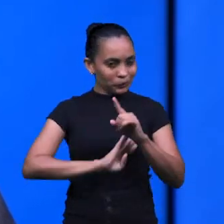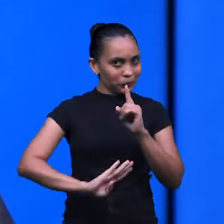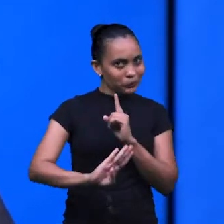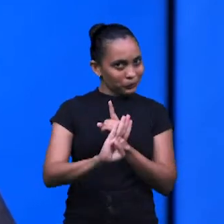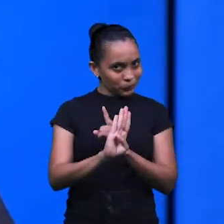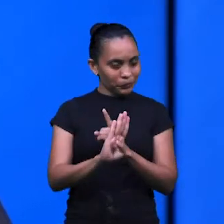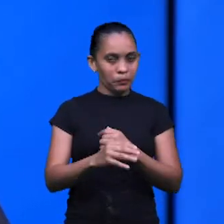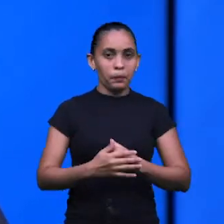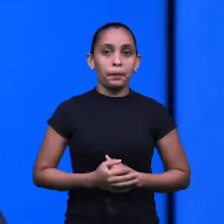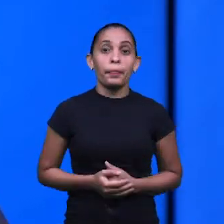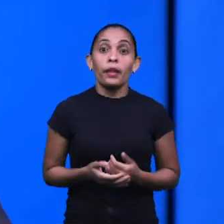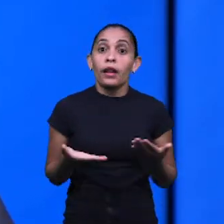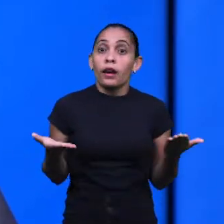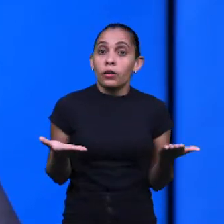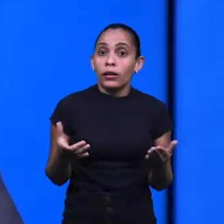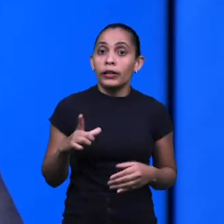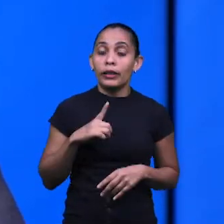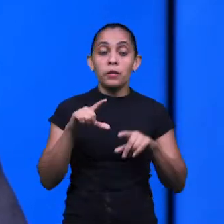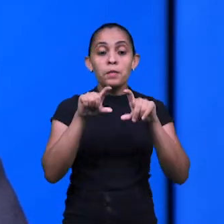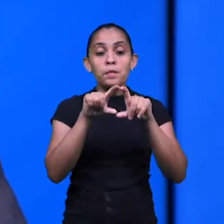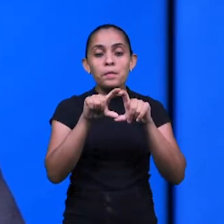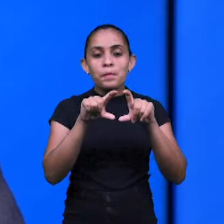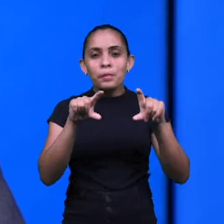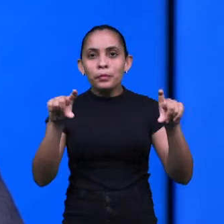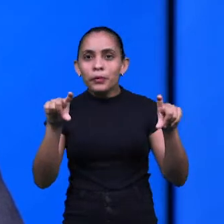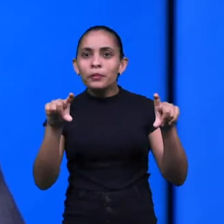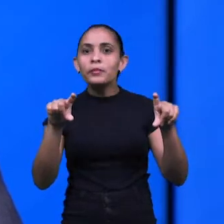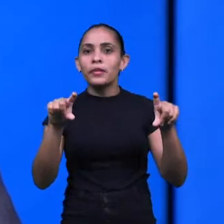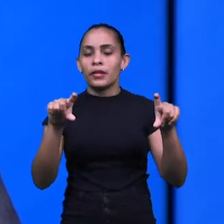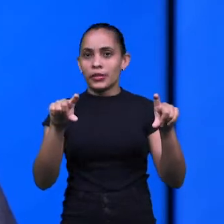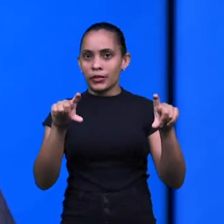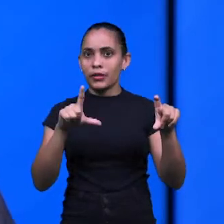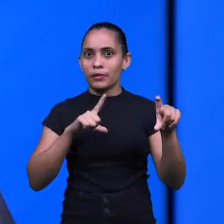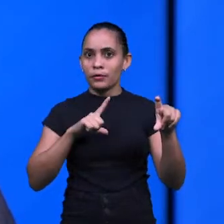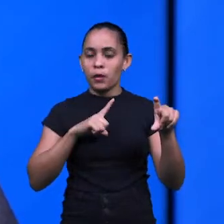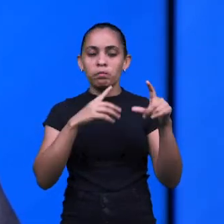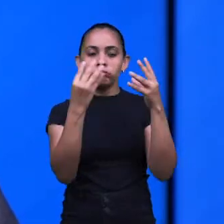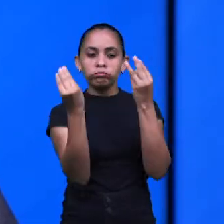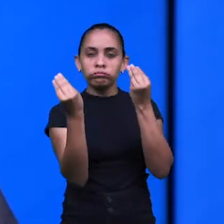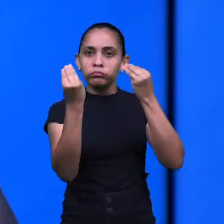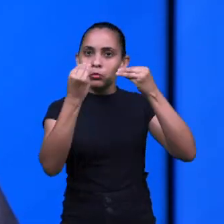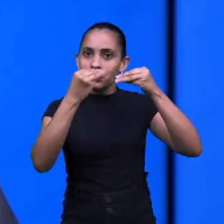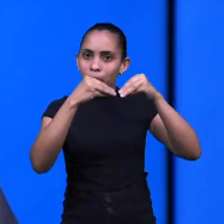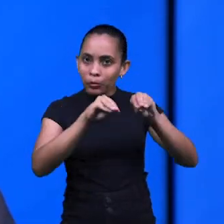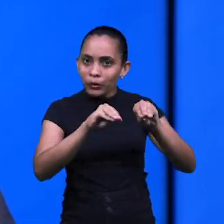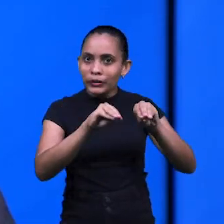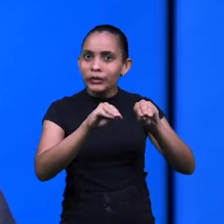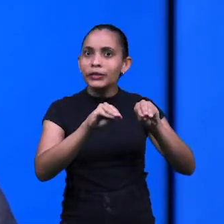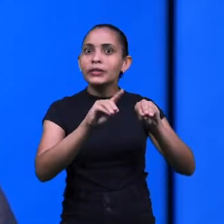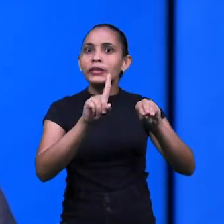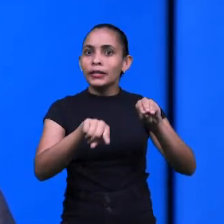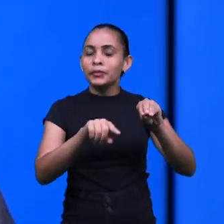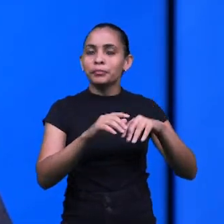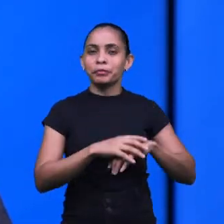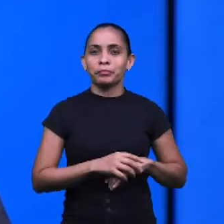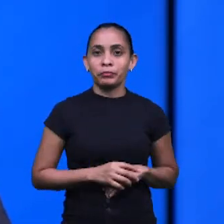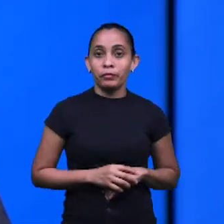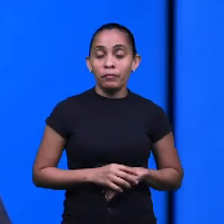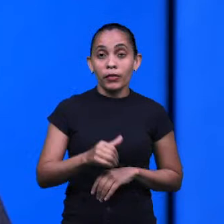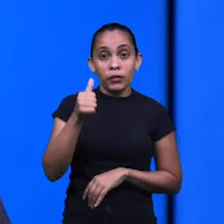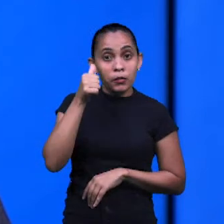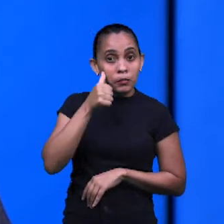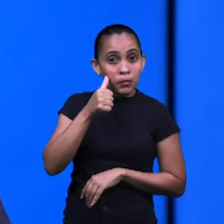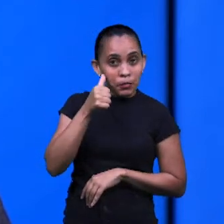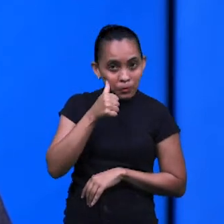O que nós temos agora, irmãos, é uma frase que foi postada no nosso portal, e essa frase, quem escreveu foi uma